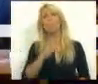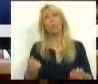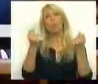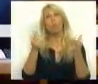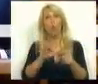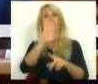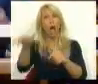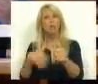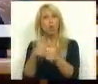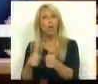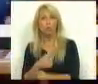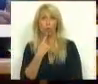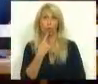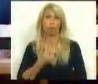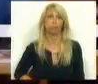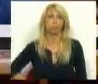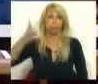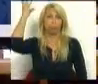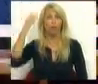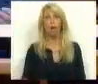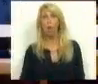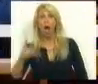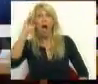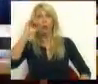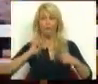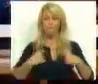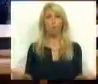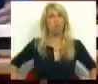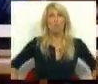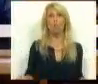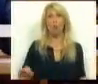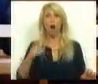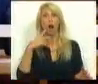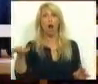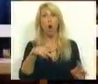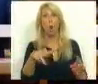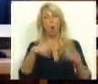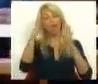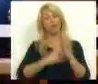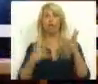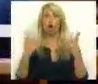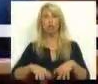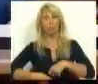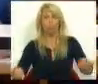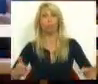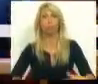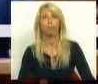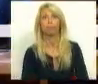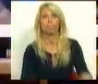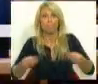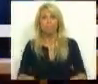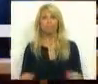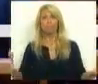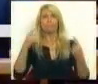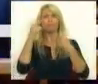assessores, que se desautoriza a si próprio, que deixa cair na rua o texto do orçamento antes de o apresentar, que publicita, jornalisticamente,